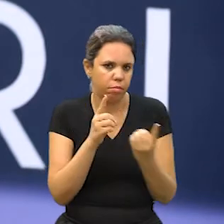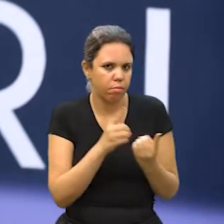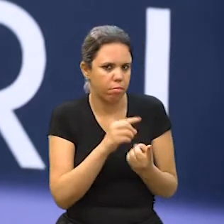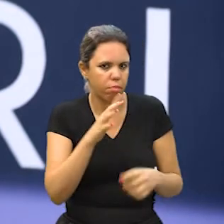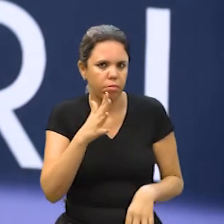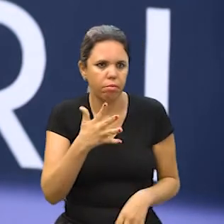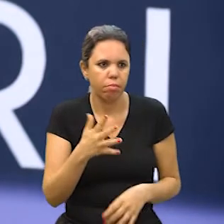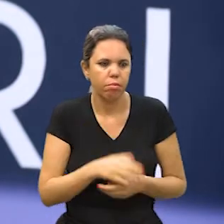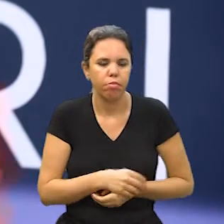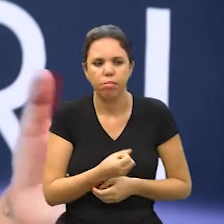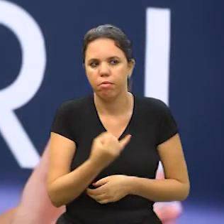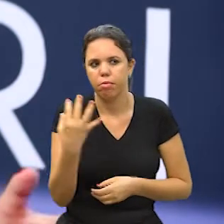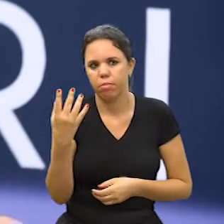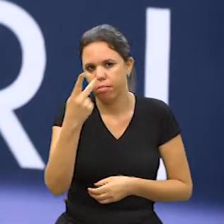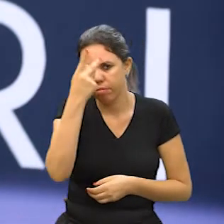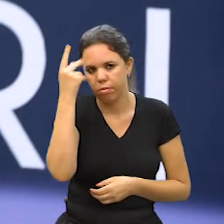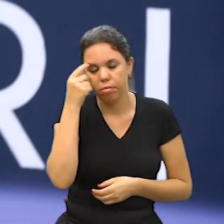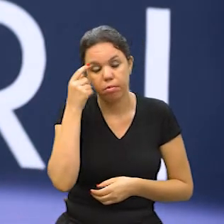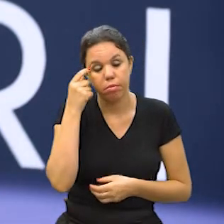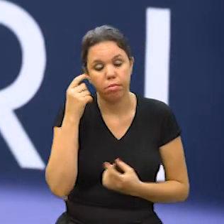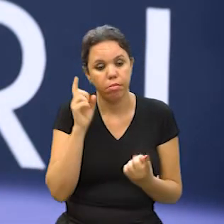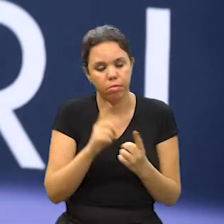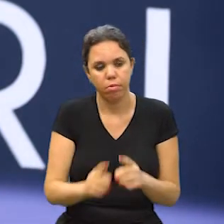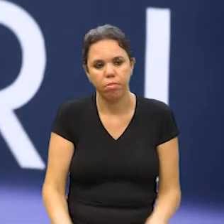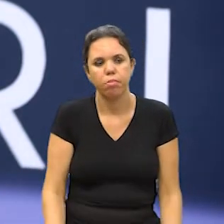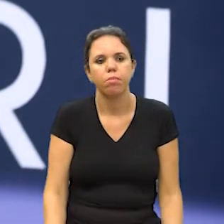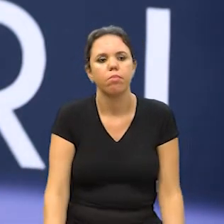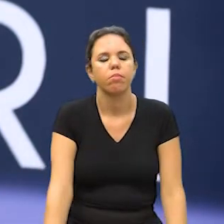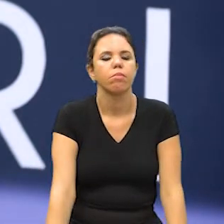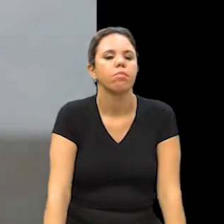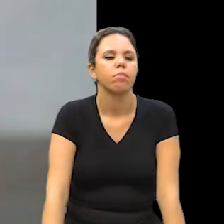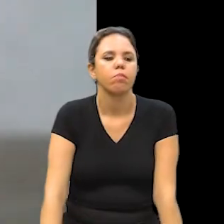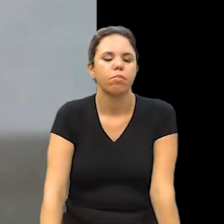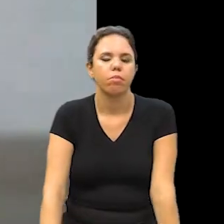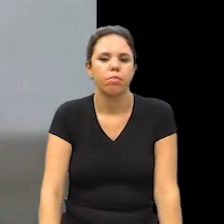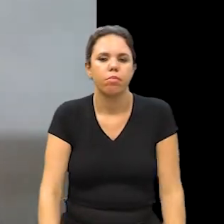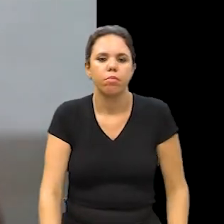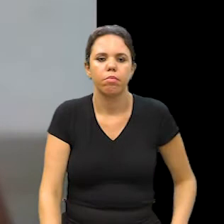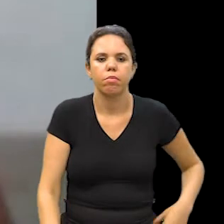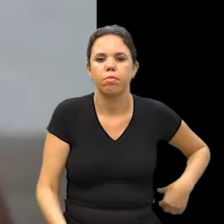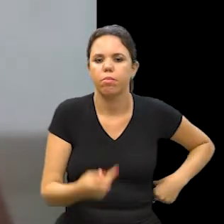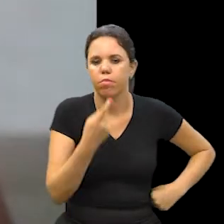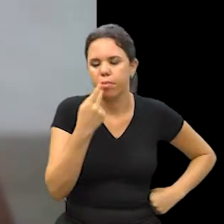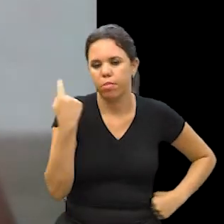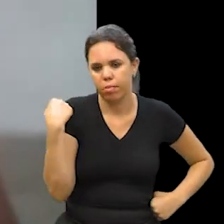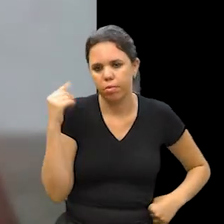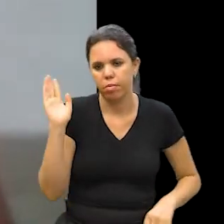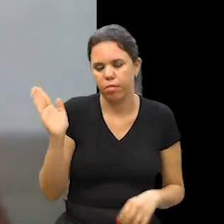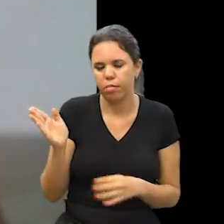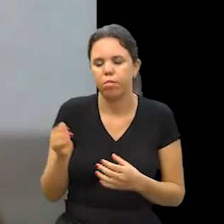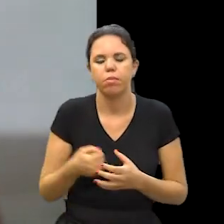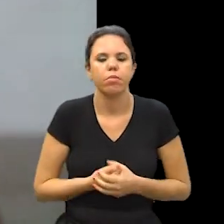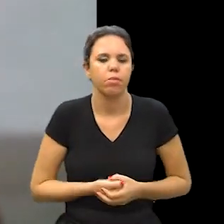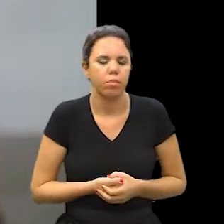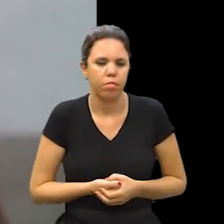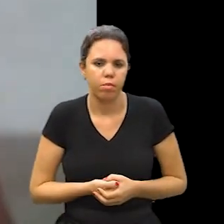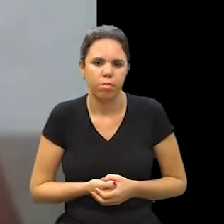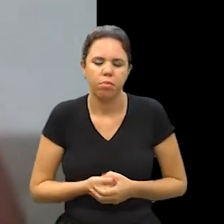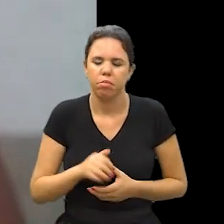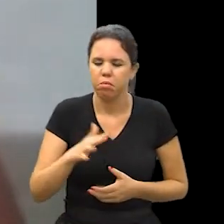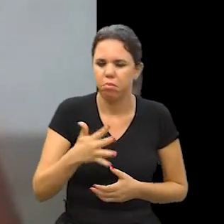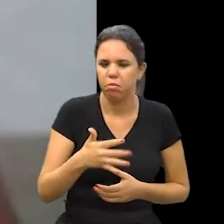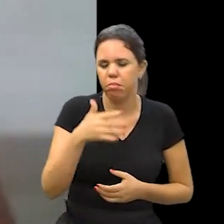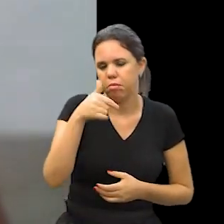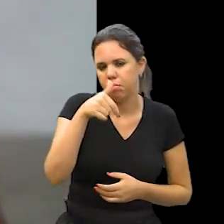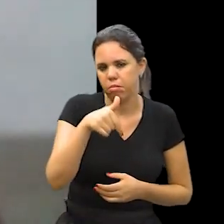uma média de quantas pessoas vocês atendem? Então, como eu havia dito, né, a gente tem em torno